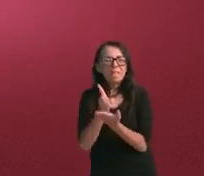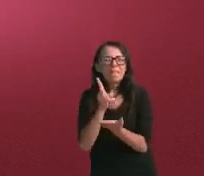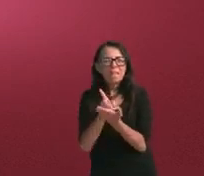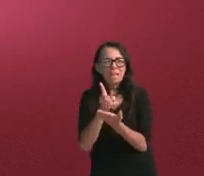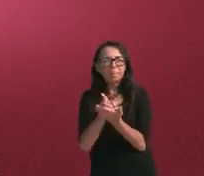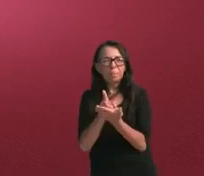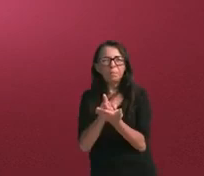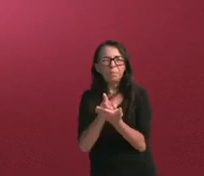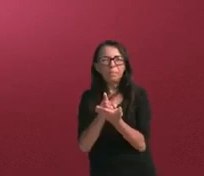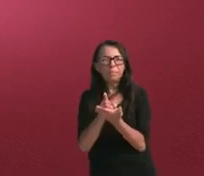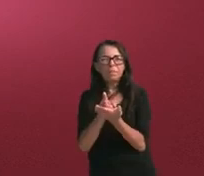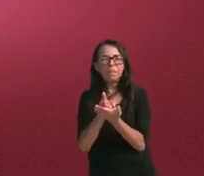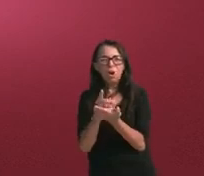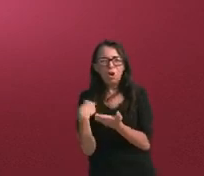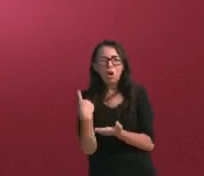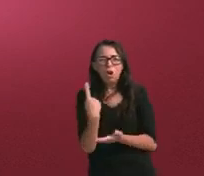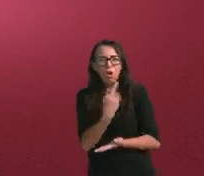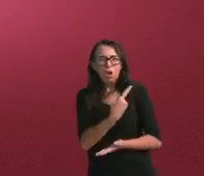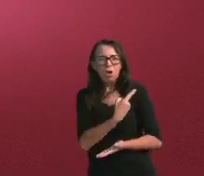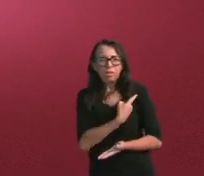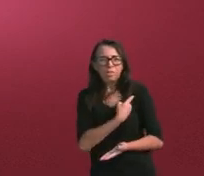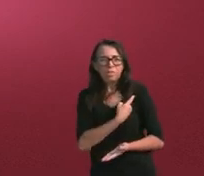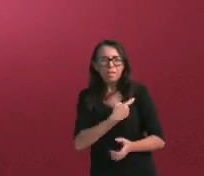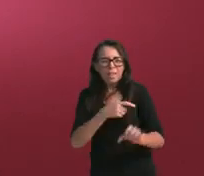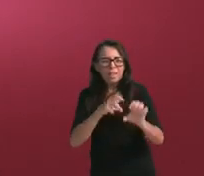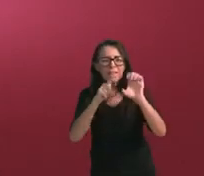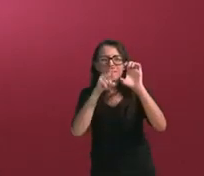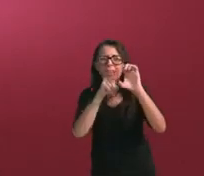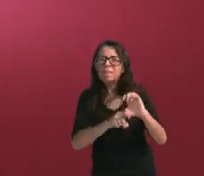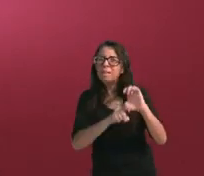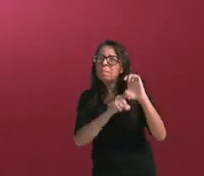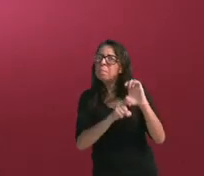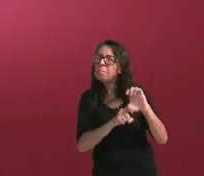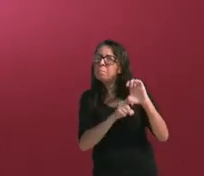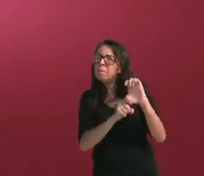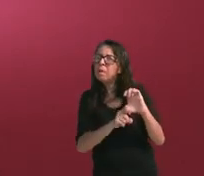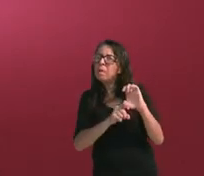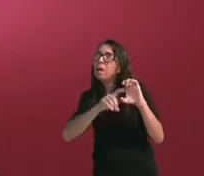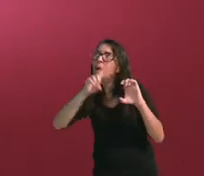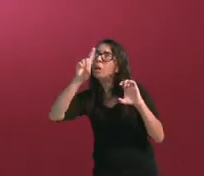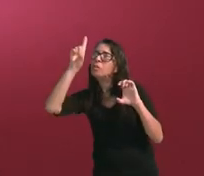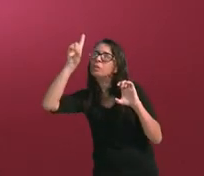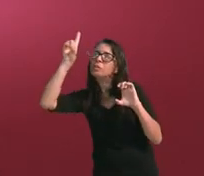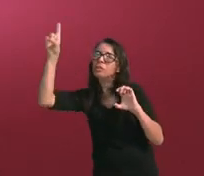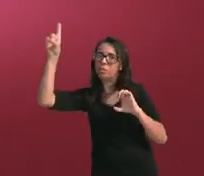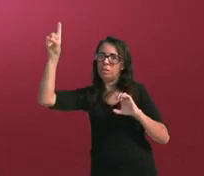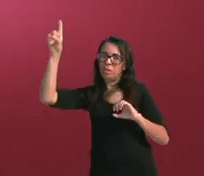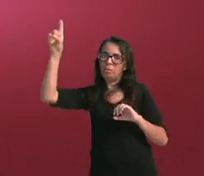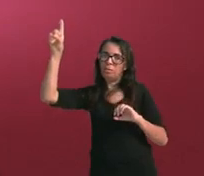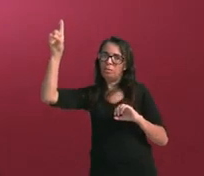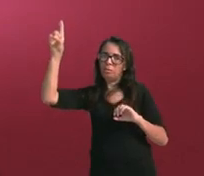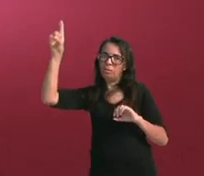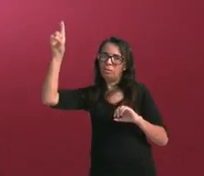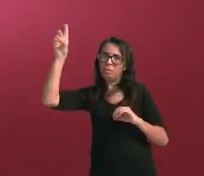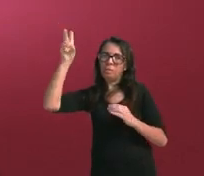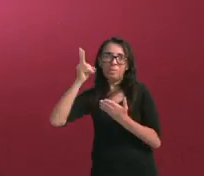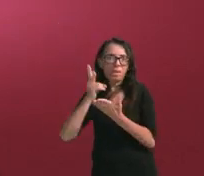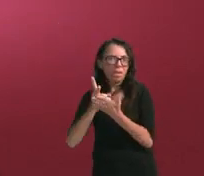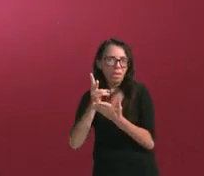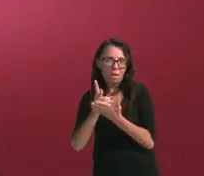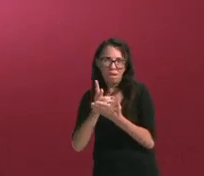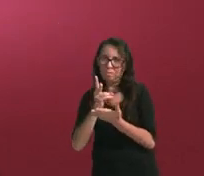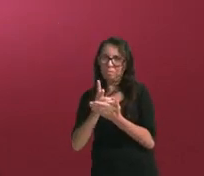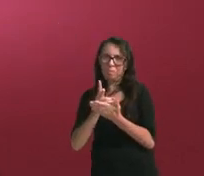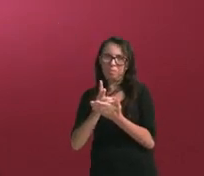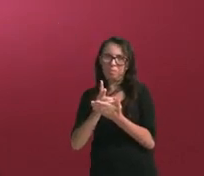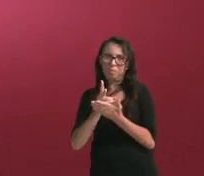vida centrada em Deus e não no nosso próprio eu, né? Que o nosso próprio eu é enganoso, né? Então, quando